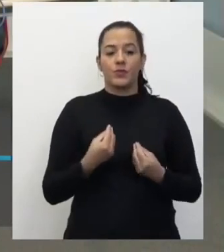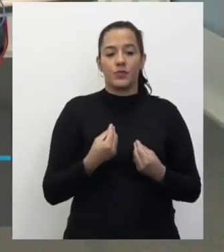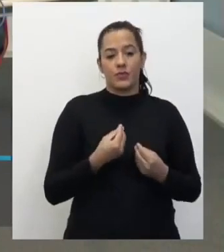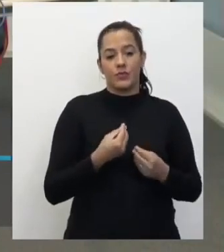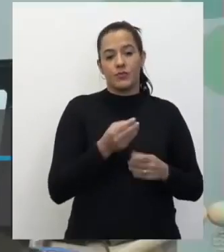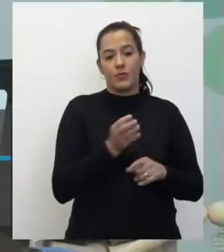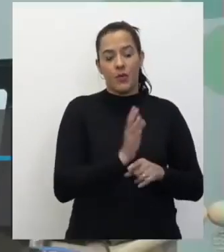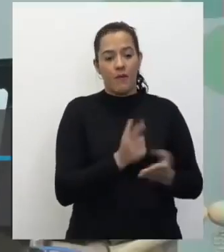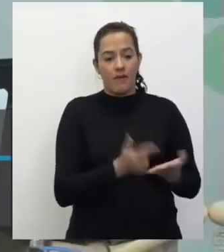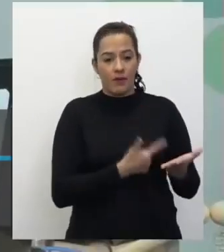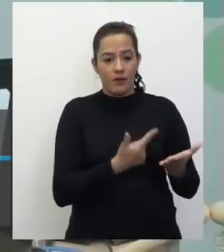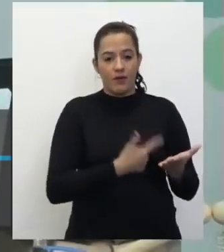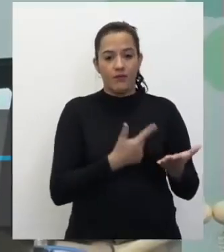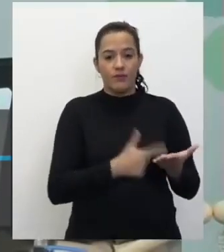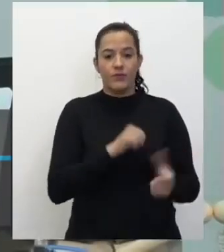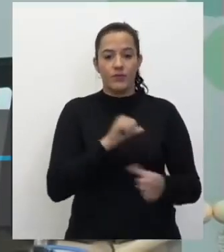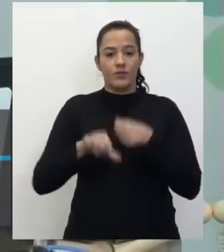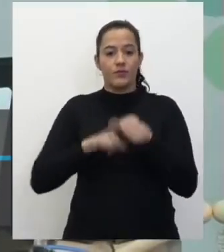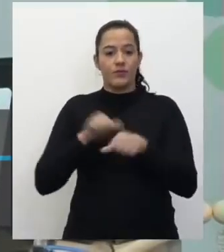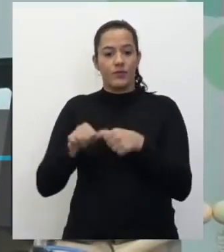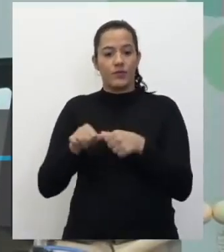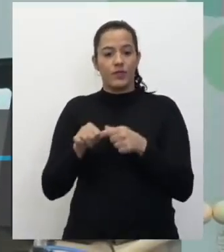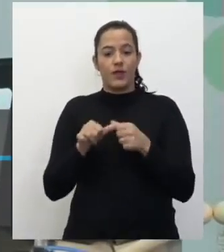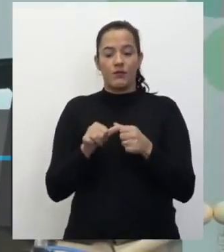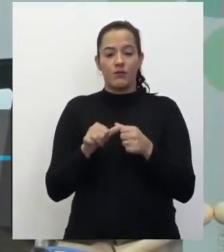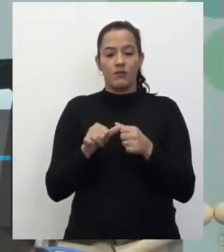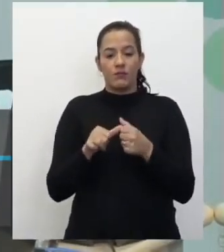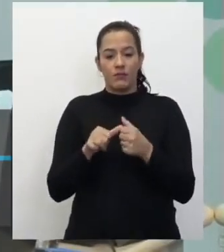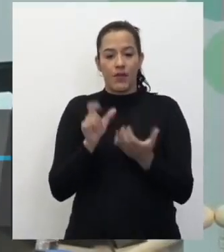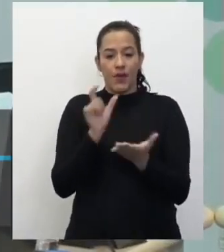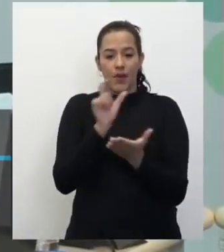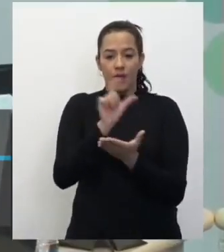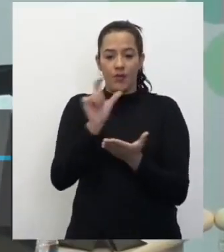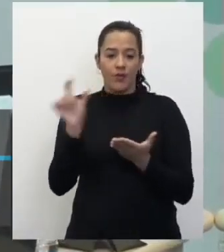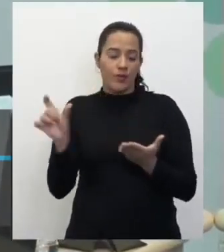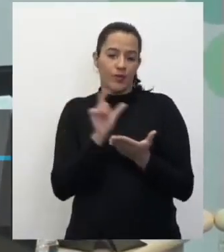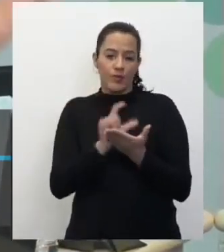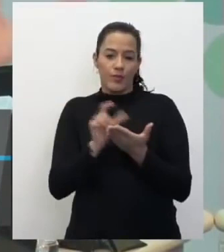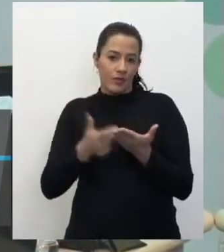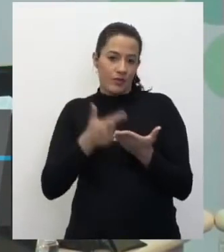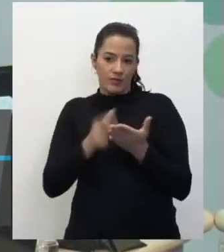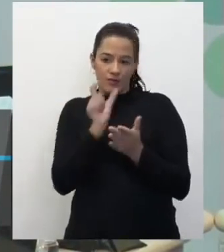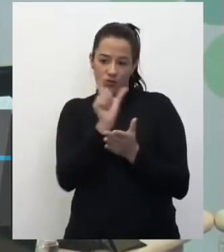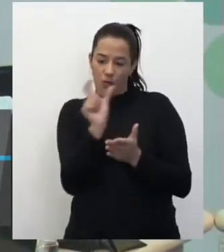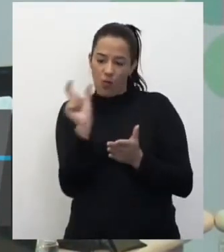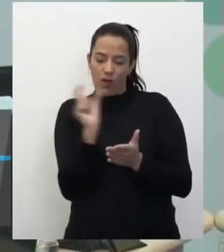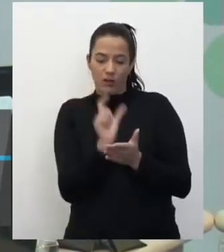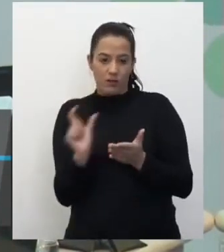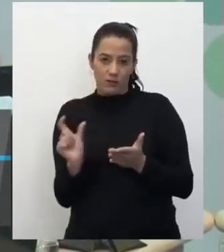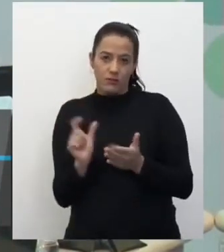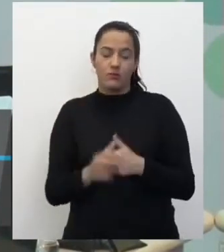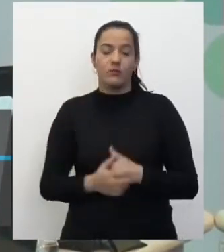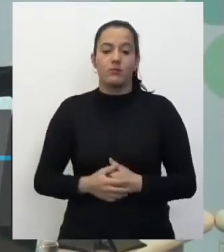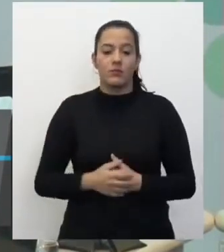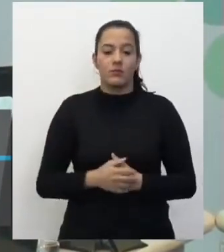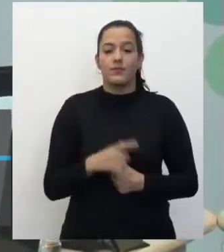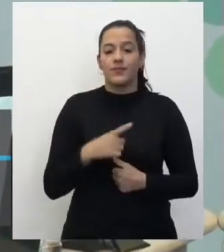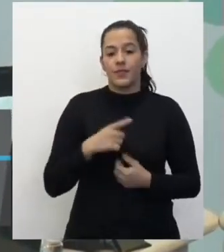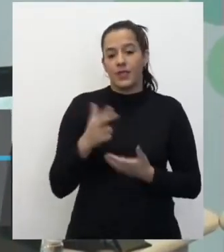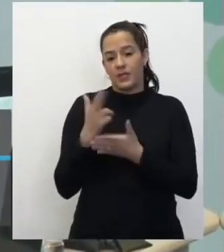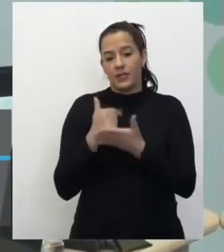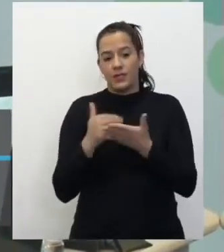mais interessante ainda, porque é uma forma de alguns alunos que não gostam, que acham chato ler aqueles livros que tem muita coisa. Tem desenho,